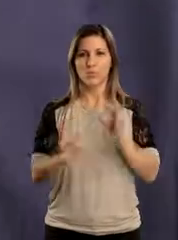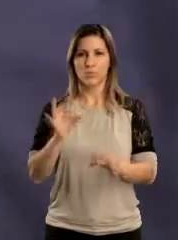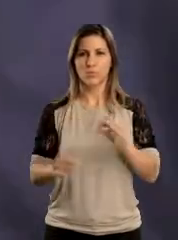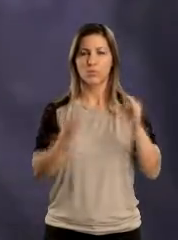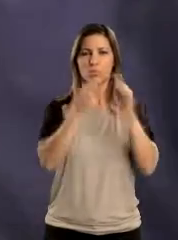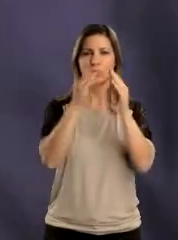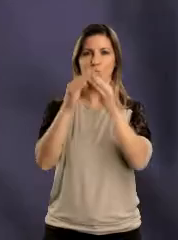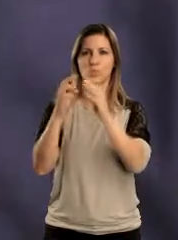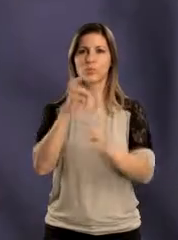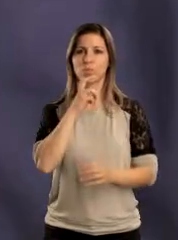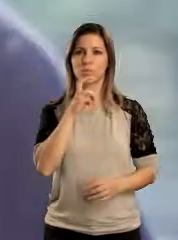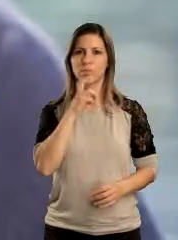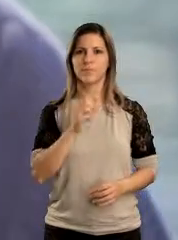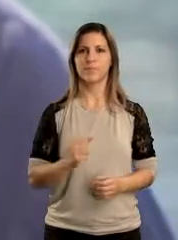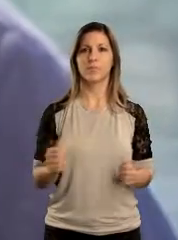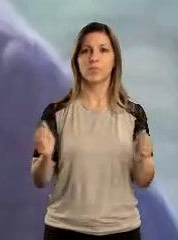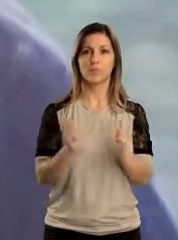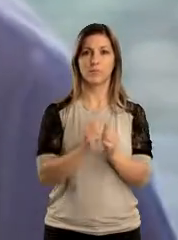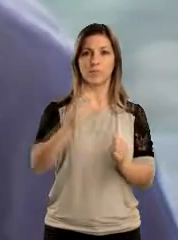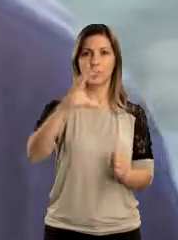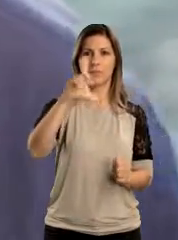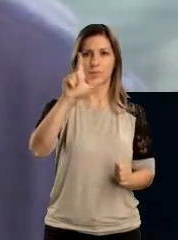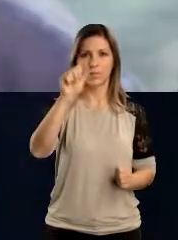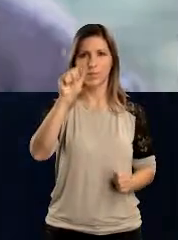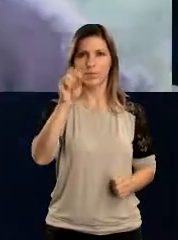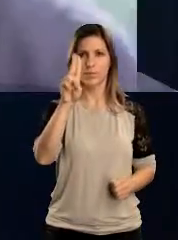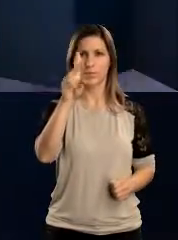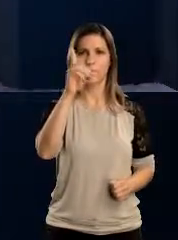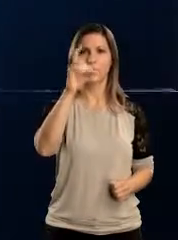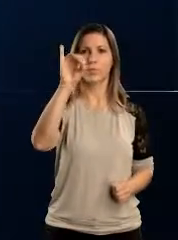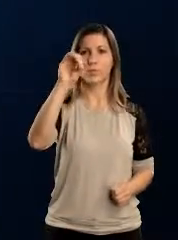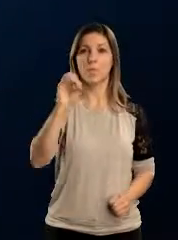habitacional da história de Sorocaba. E ao lado do Cláudio,